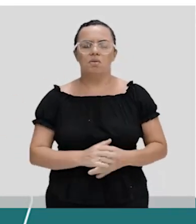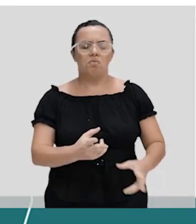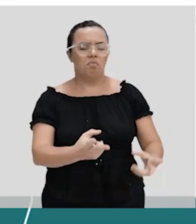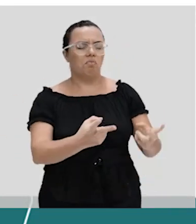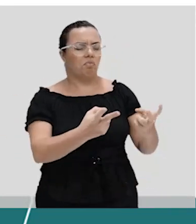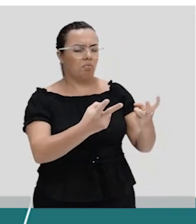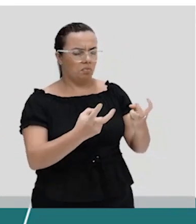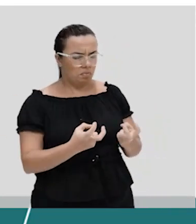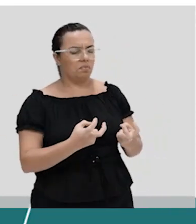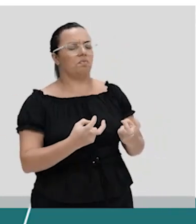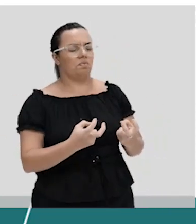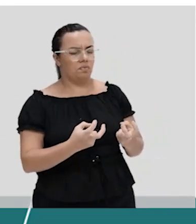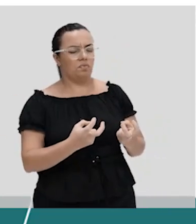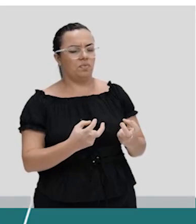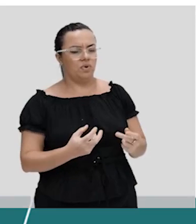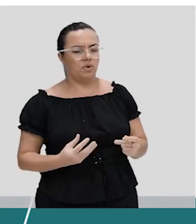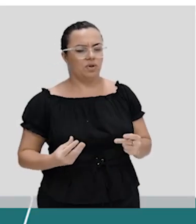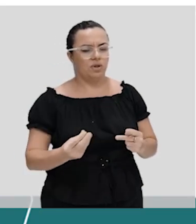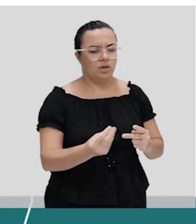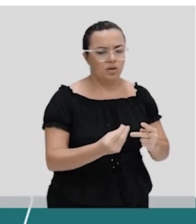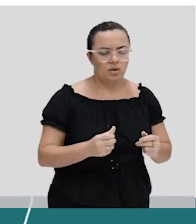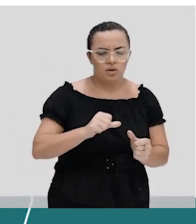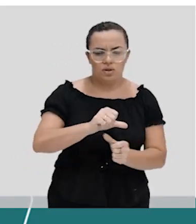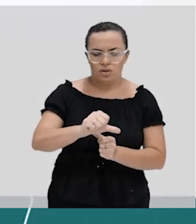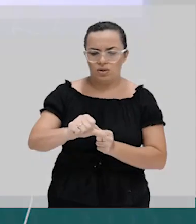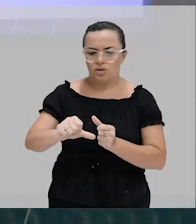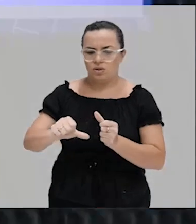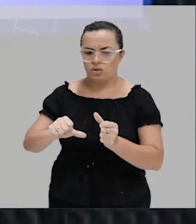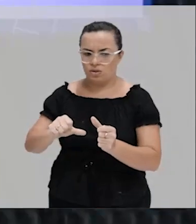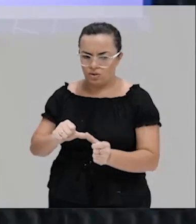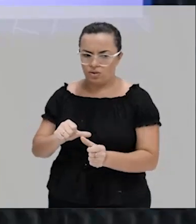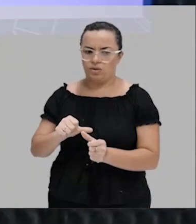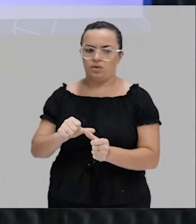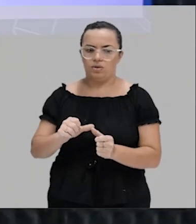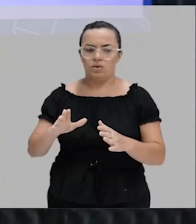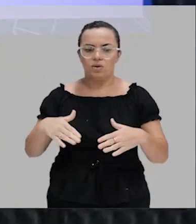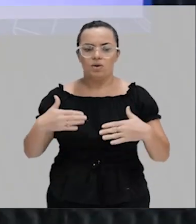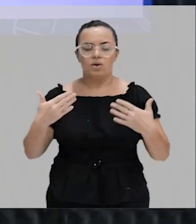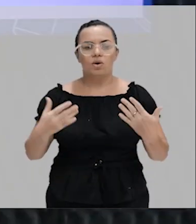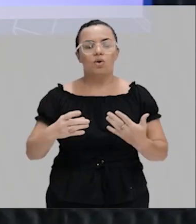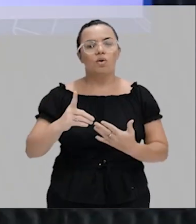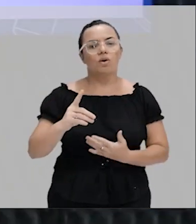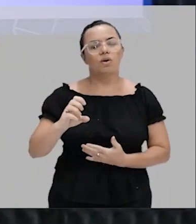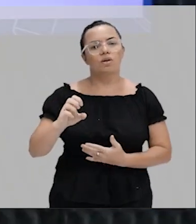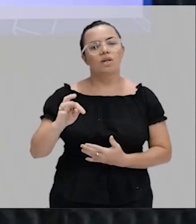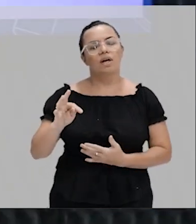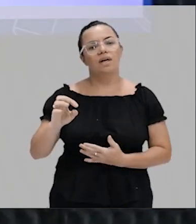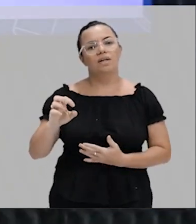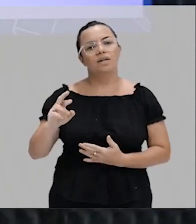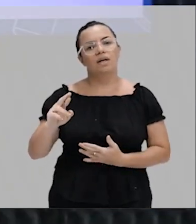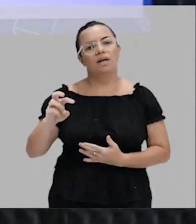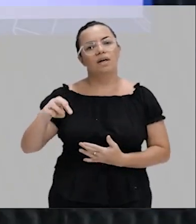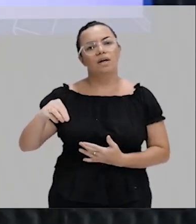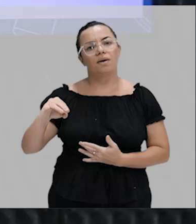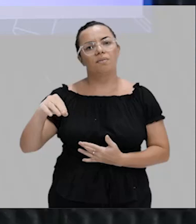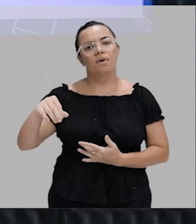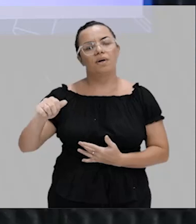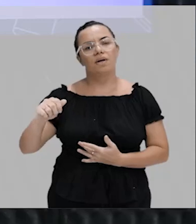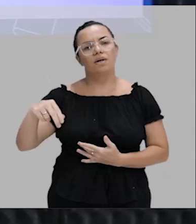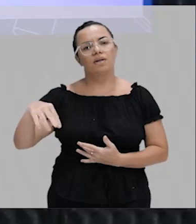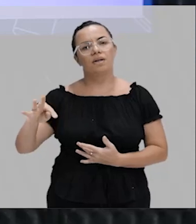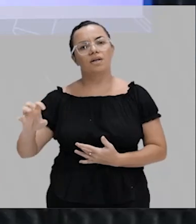percebem que o que vai para o plural aí, no caso, são os determinantes. O que são determinantes? São aquelas palavras que determinam,